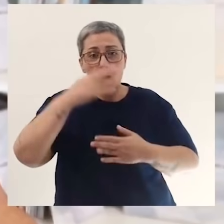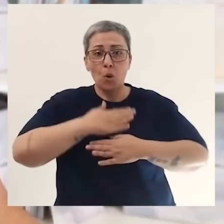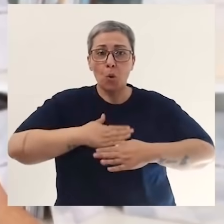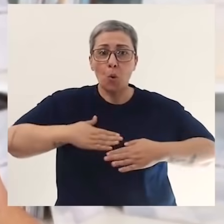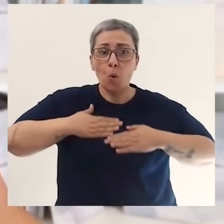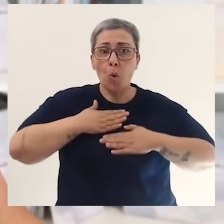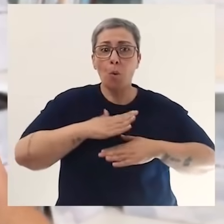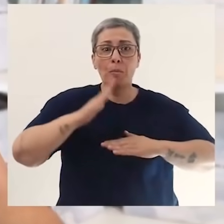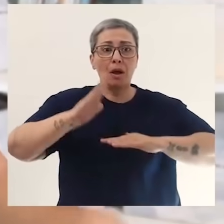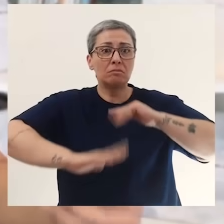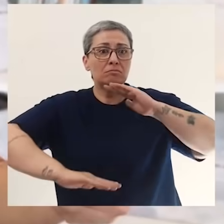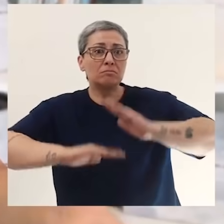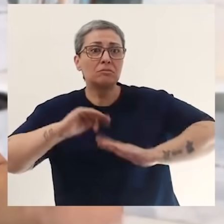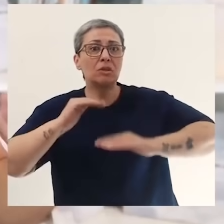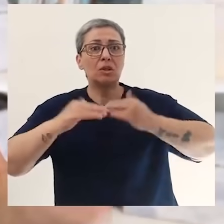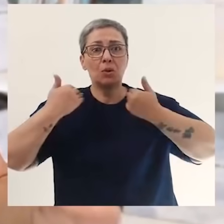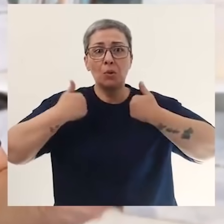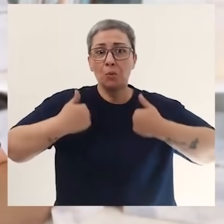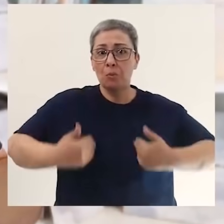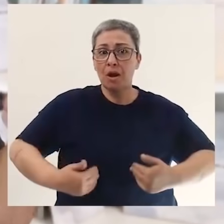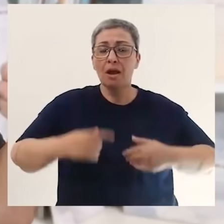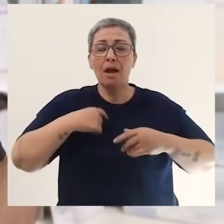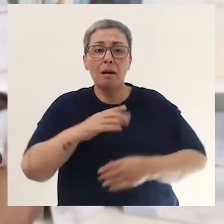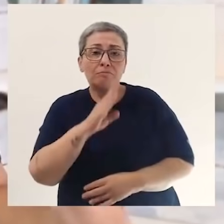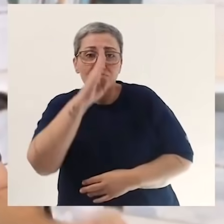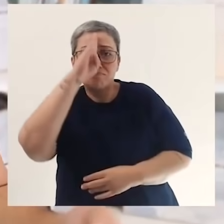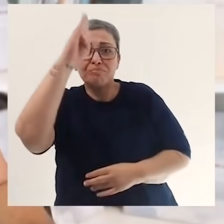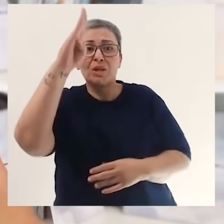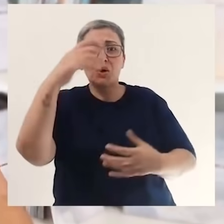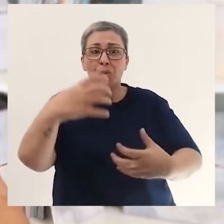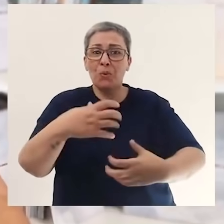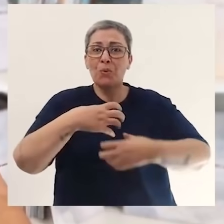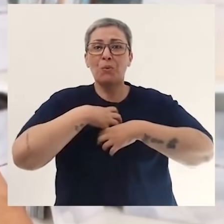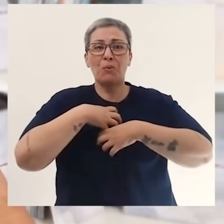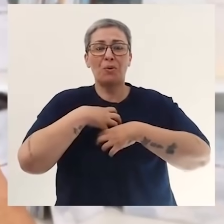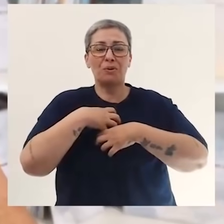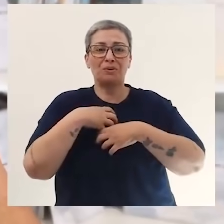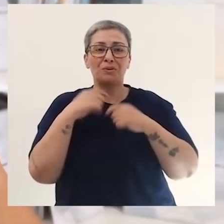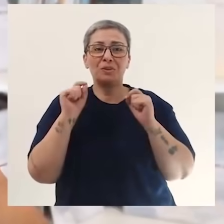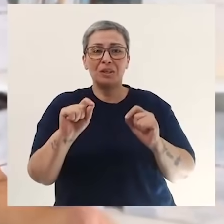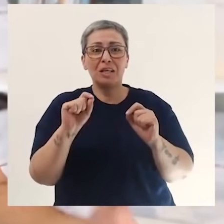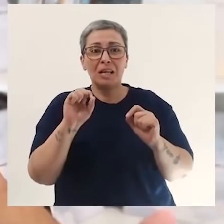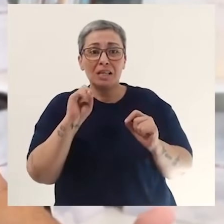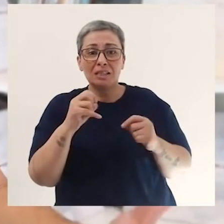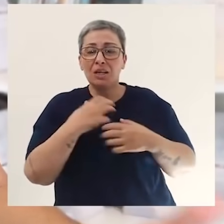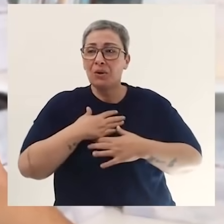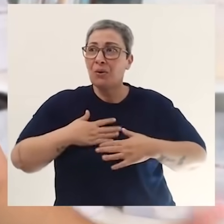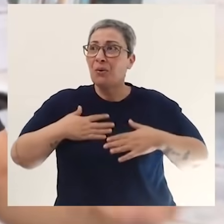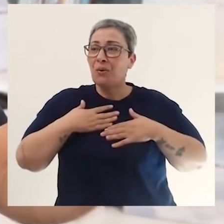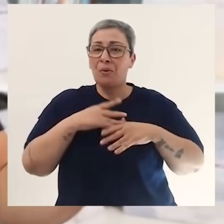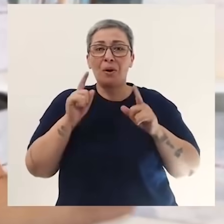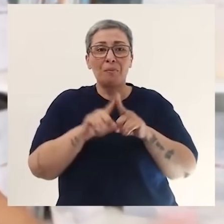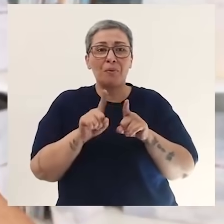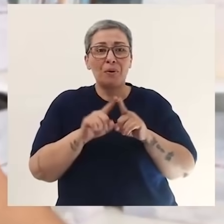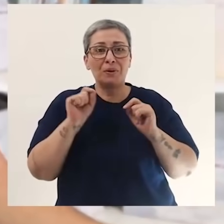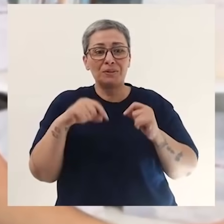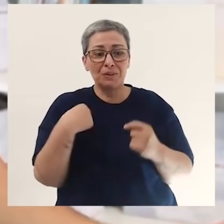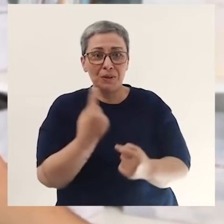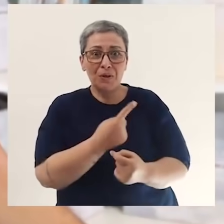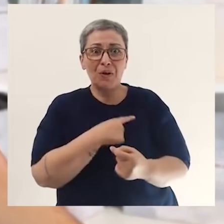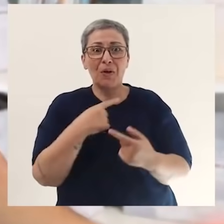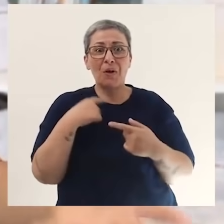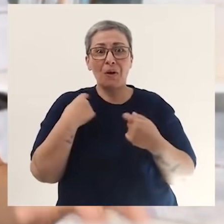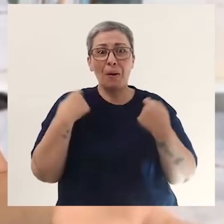praticar uma atividade física é o principal sentimento e sensação proporcionado por quem? Pela